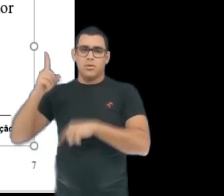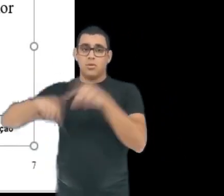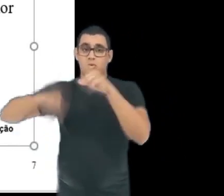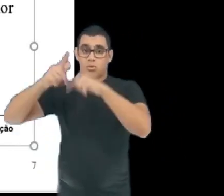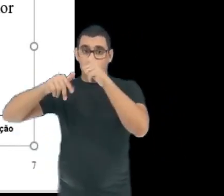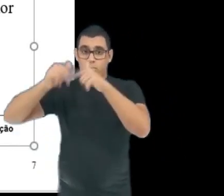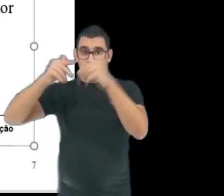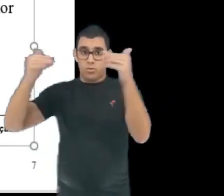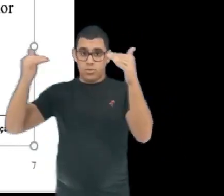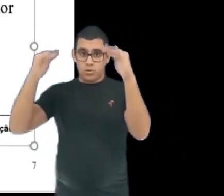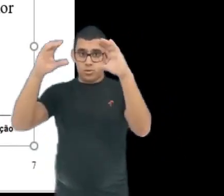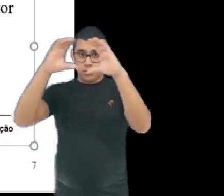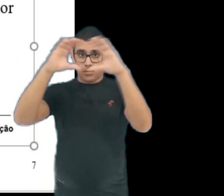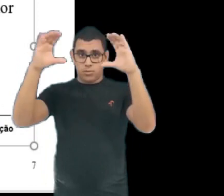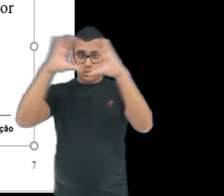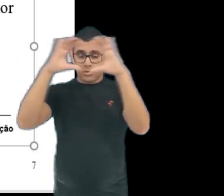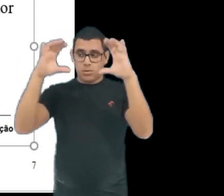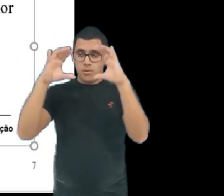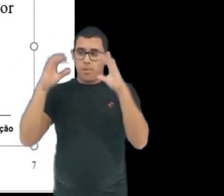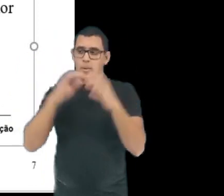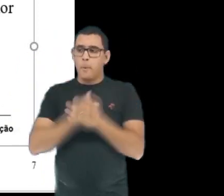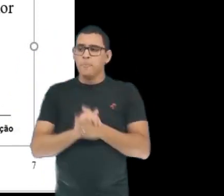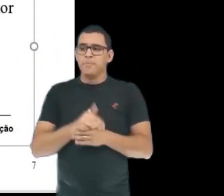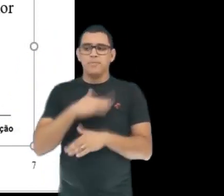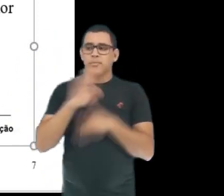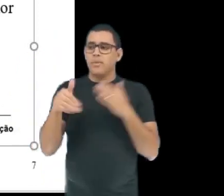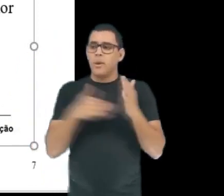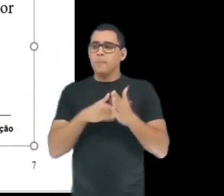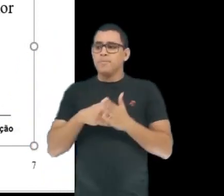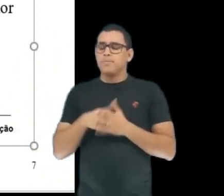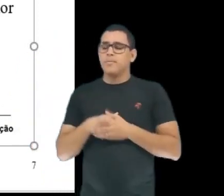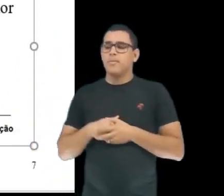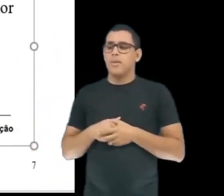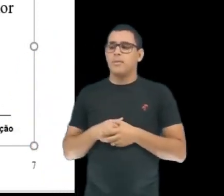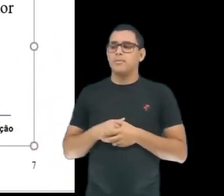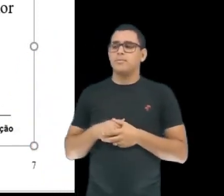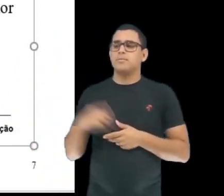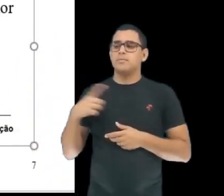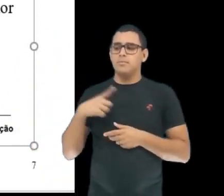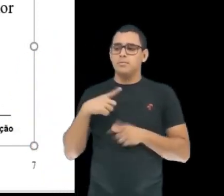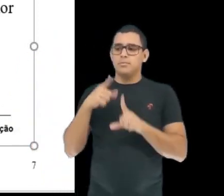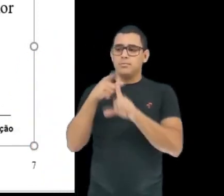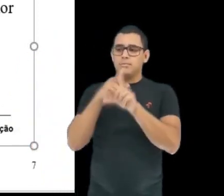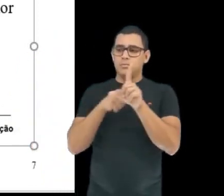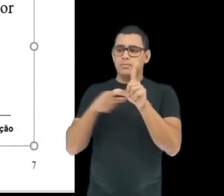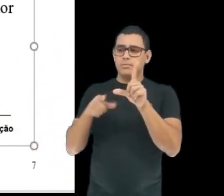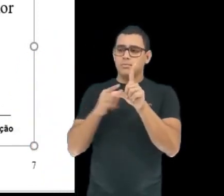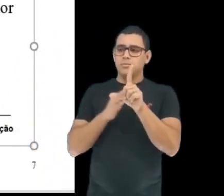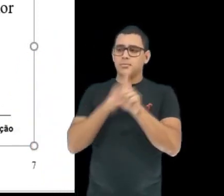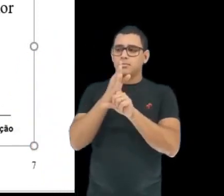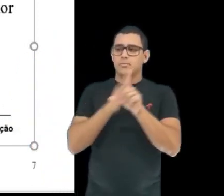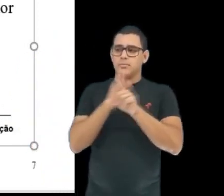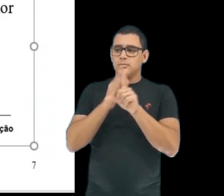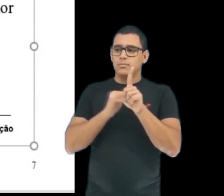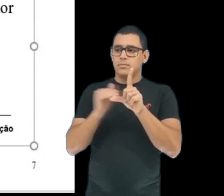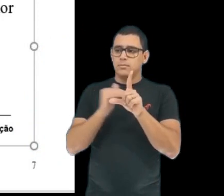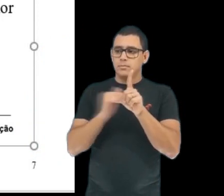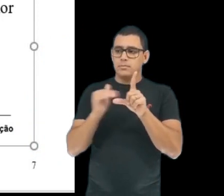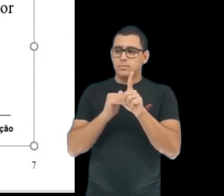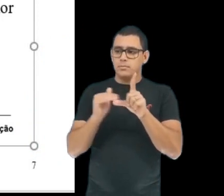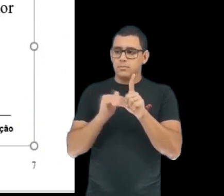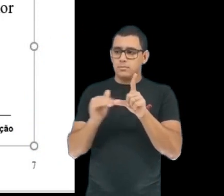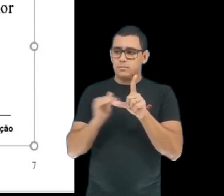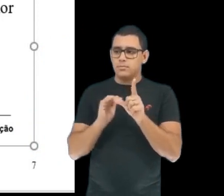tenho os produtos. Todo gráfico, pessoal, ele tem as linhas cartesianas, não é